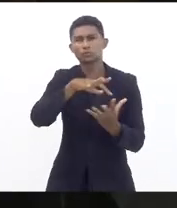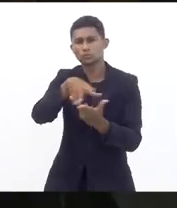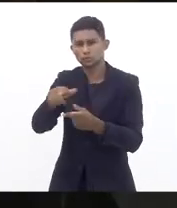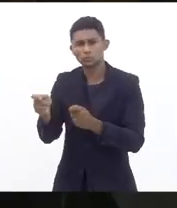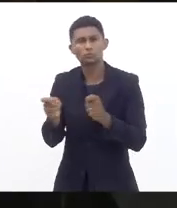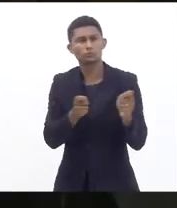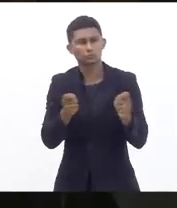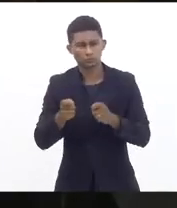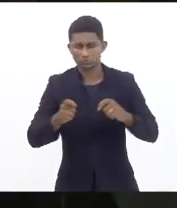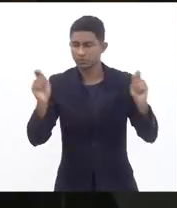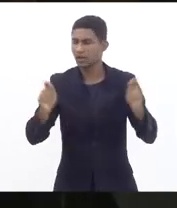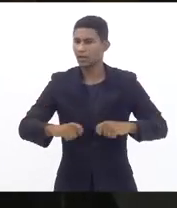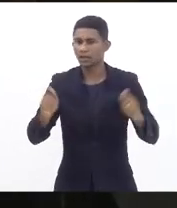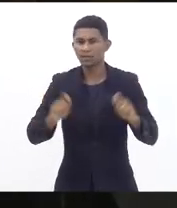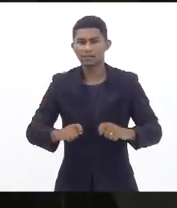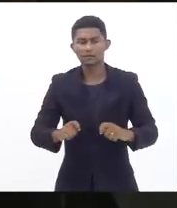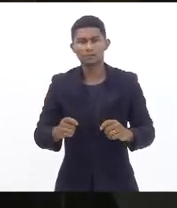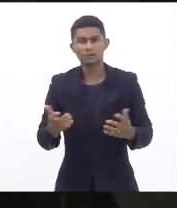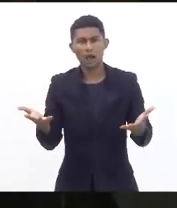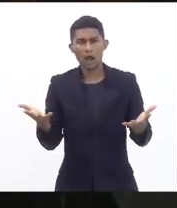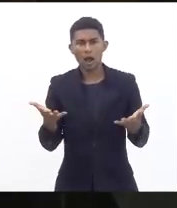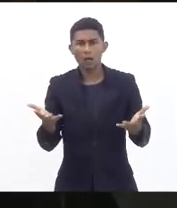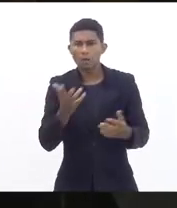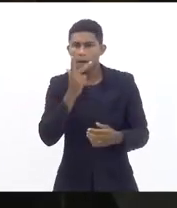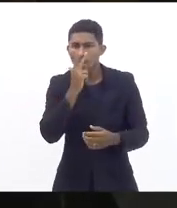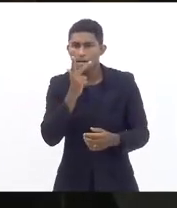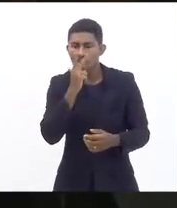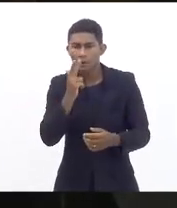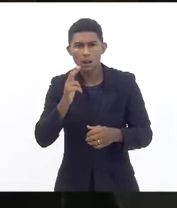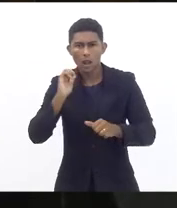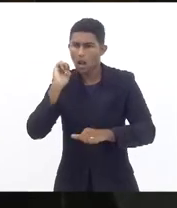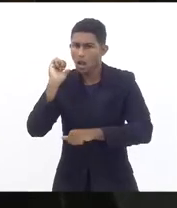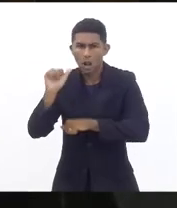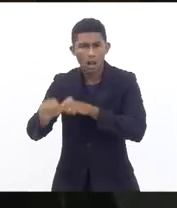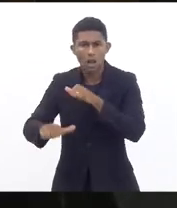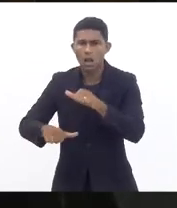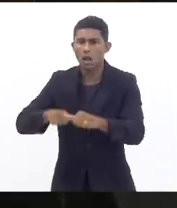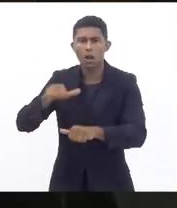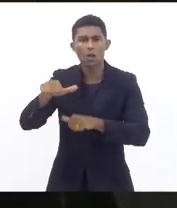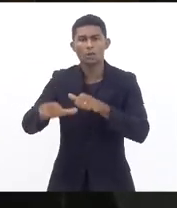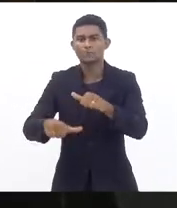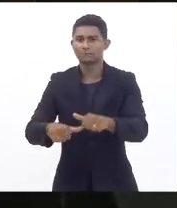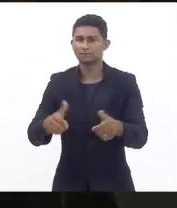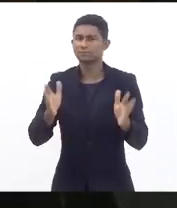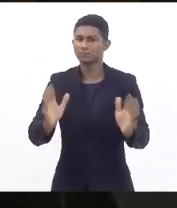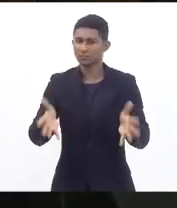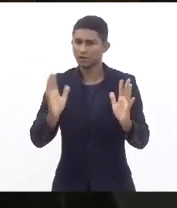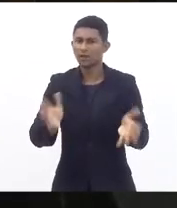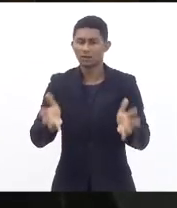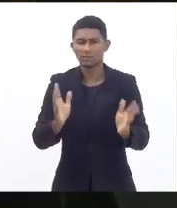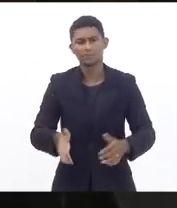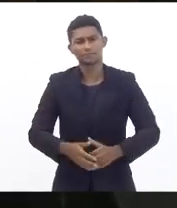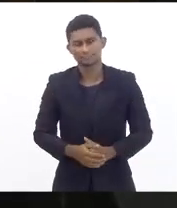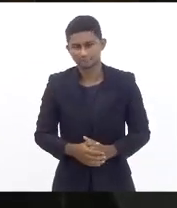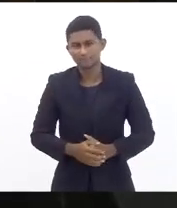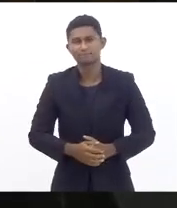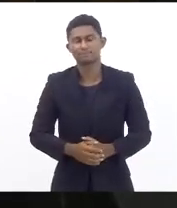globalizada, isso tudo está sofrendo um processo de modificação